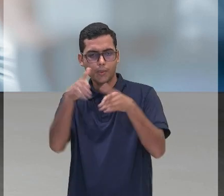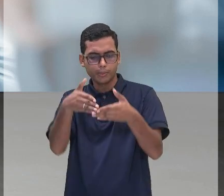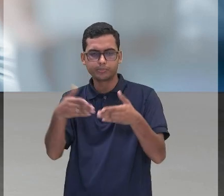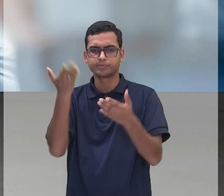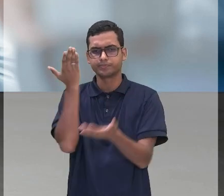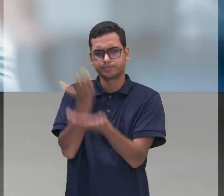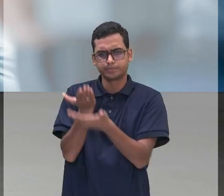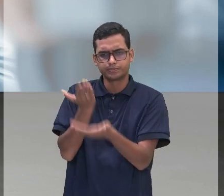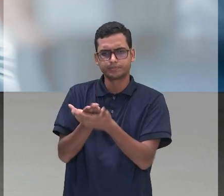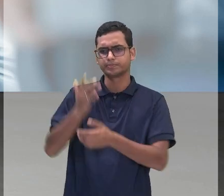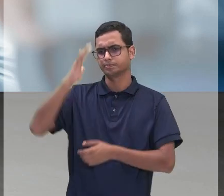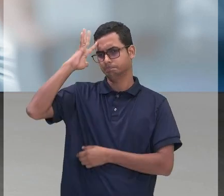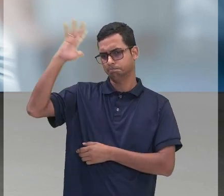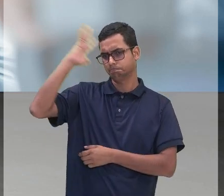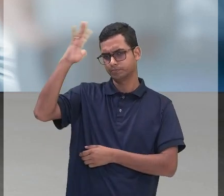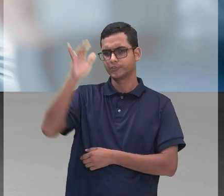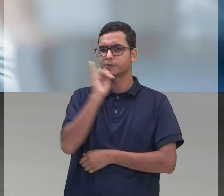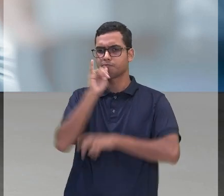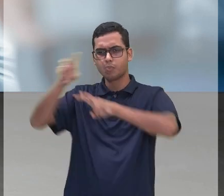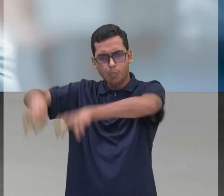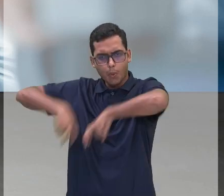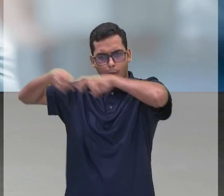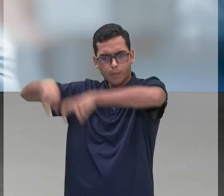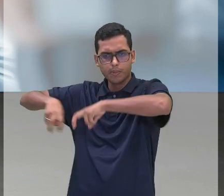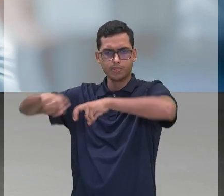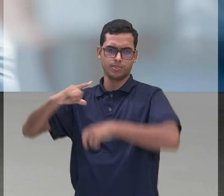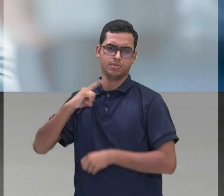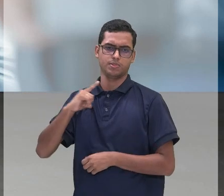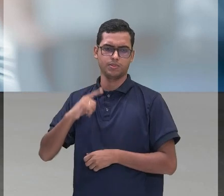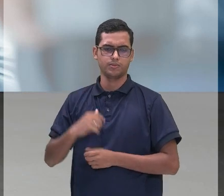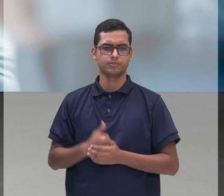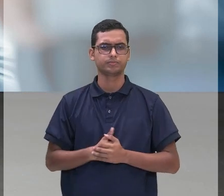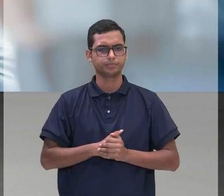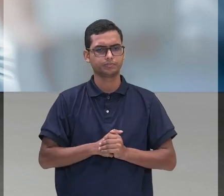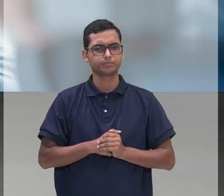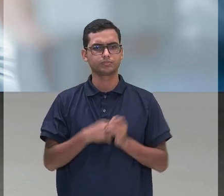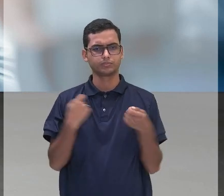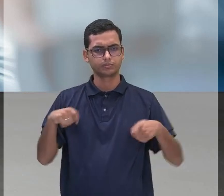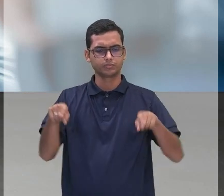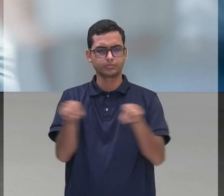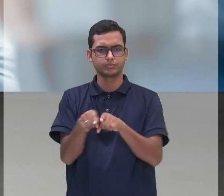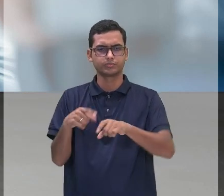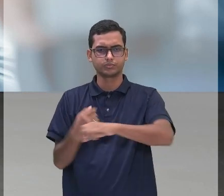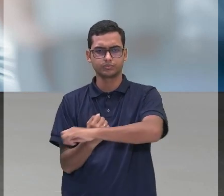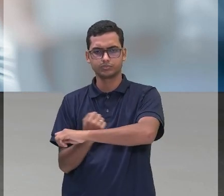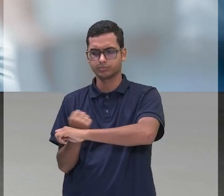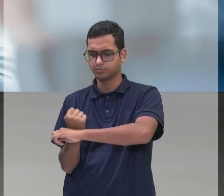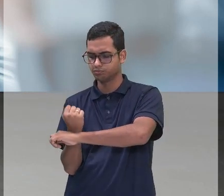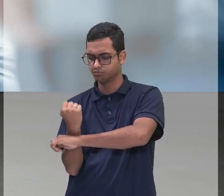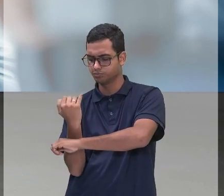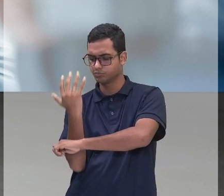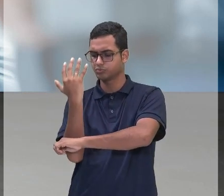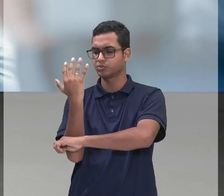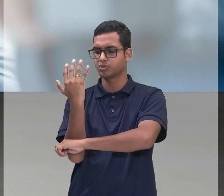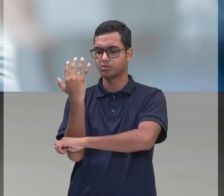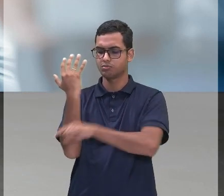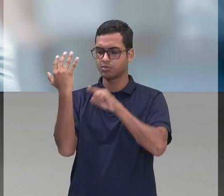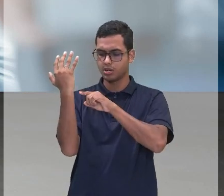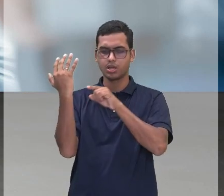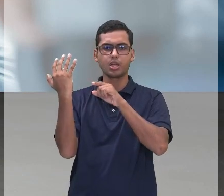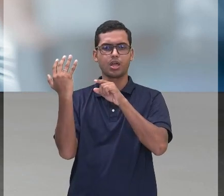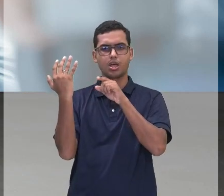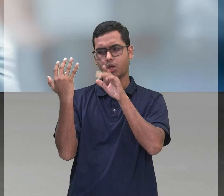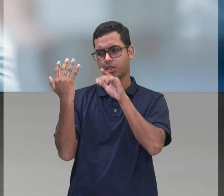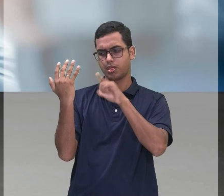imaginar que na agricultura eu preciso que aquela banana demore para amadurecer, né? Então,